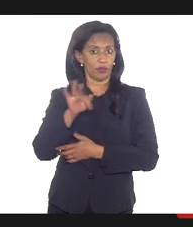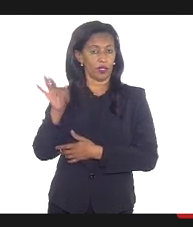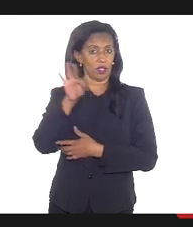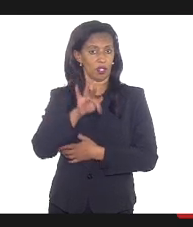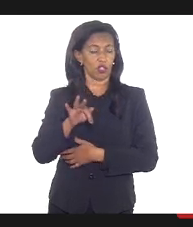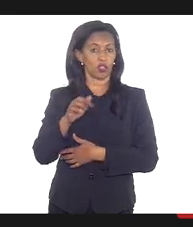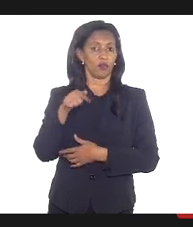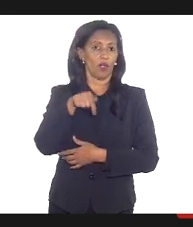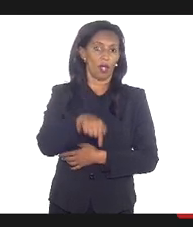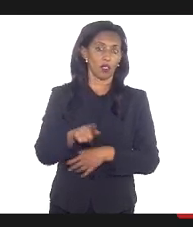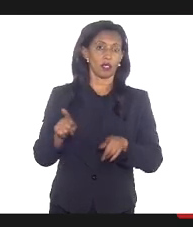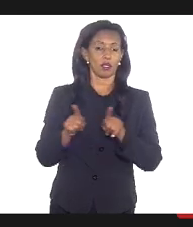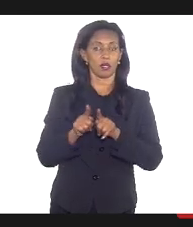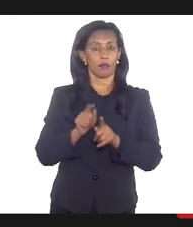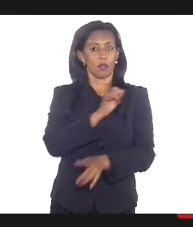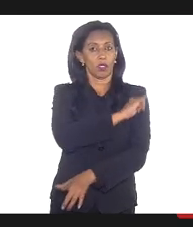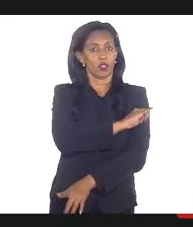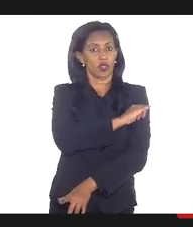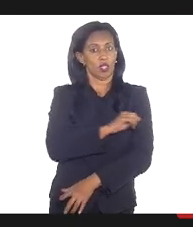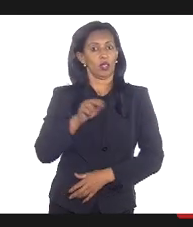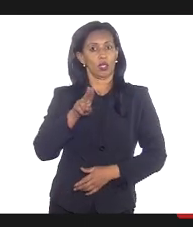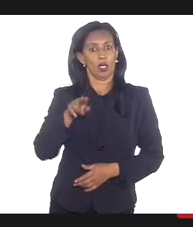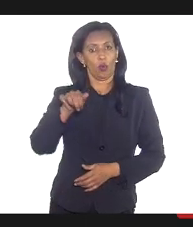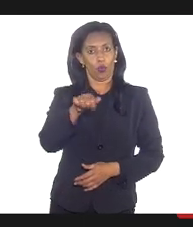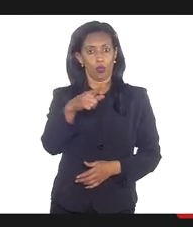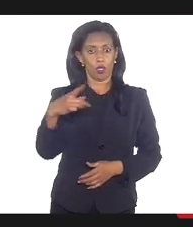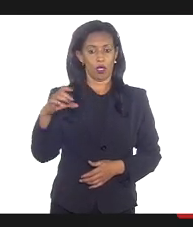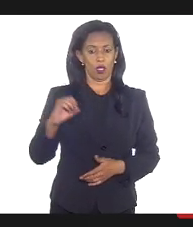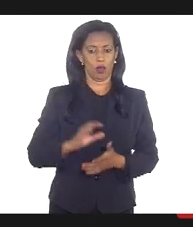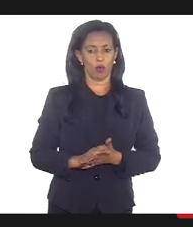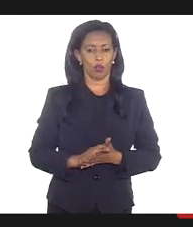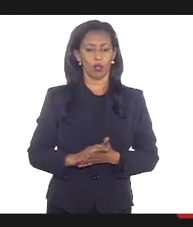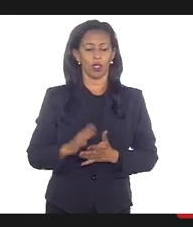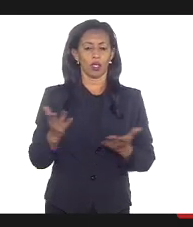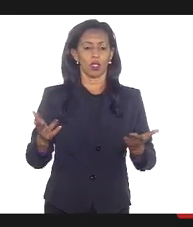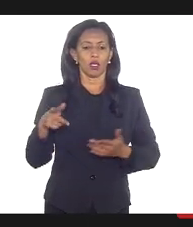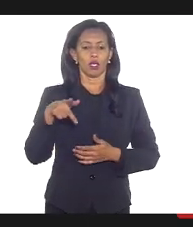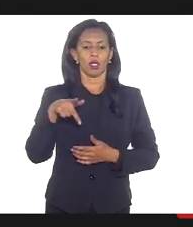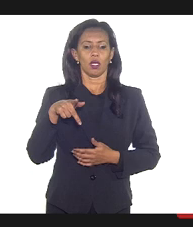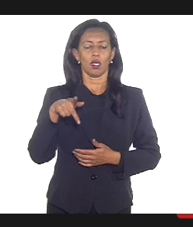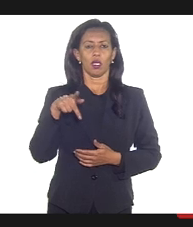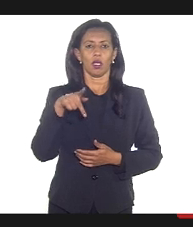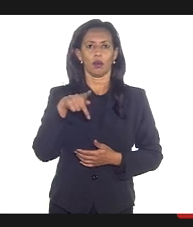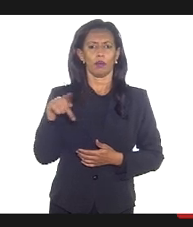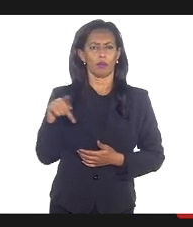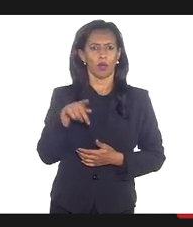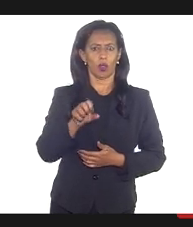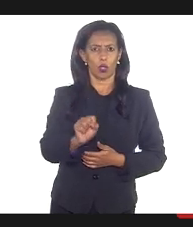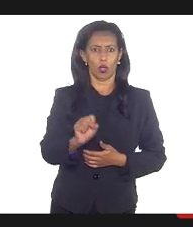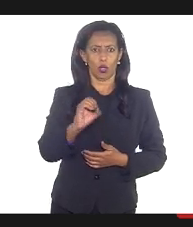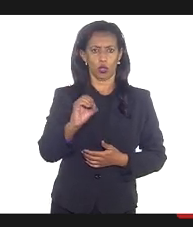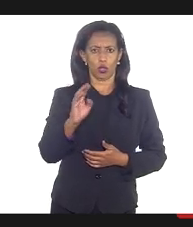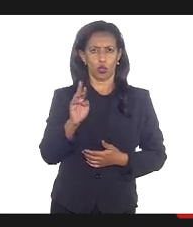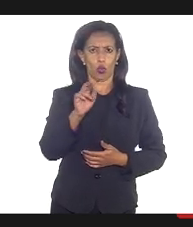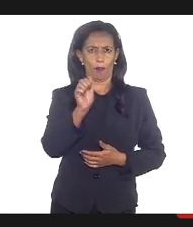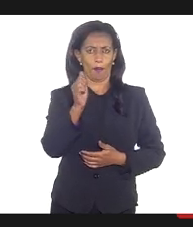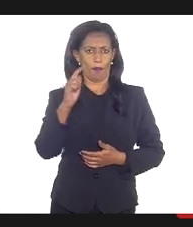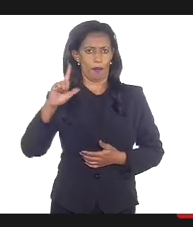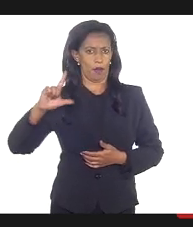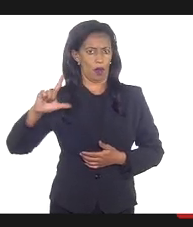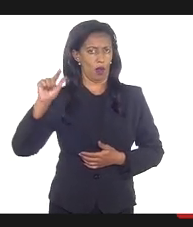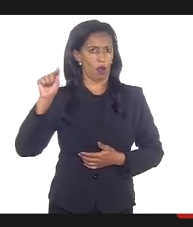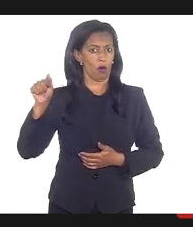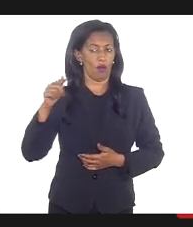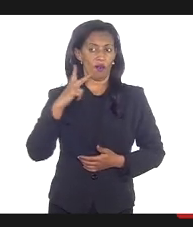Janeiro e a própria União. E o professor Sobral, da Faculdade de Economia da UERJ, tem dito